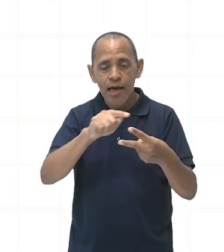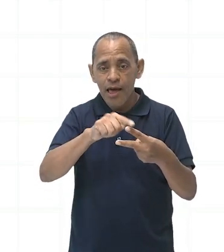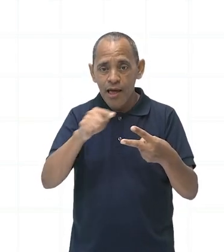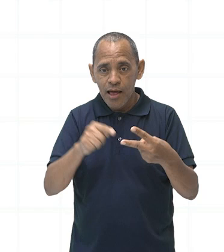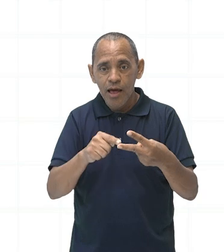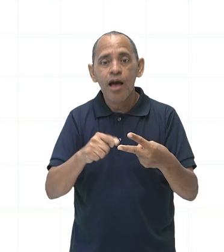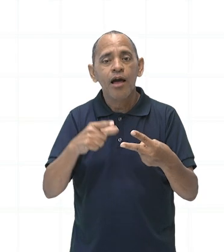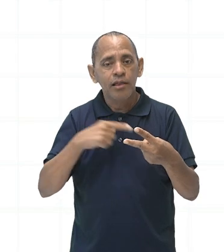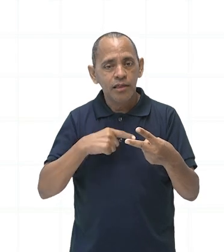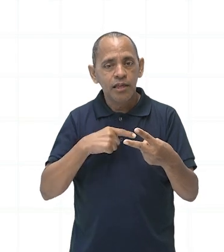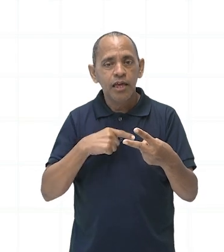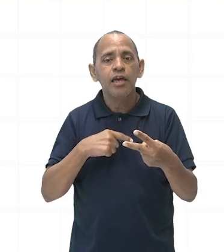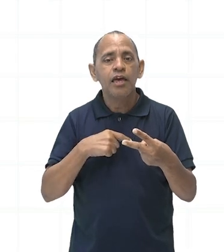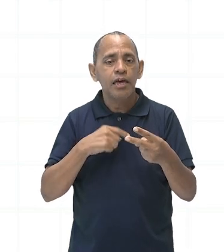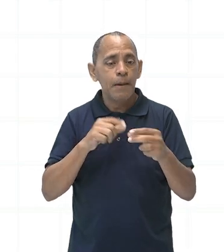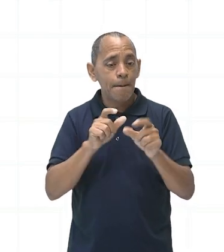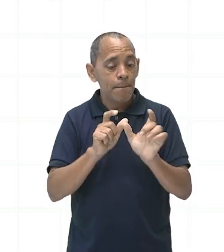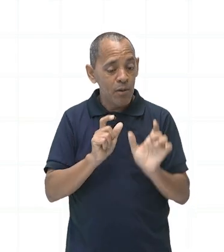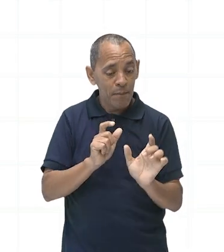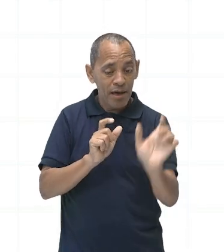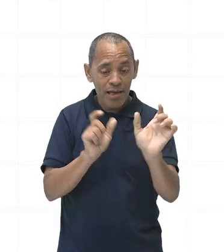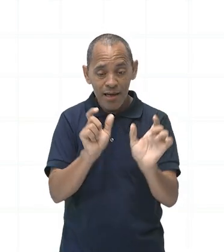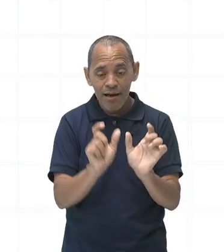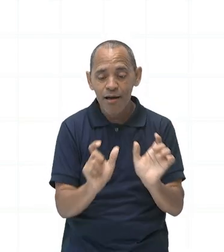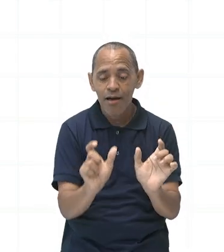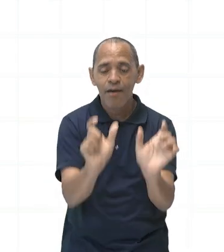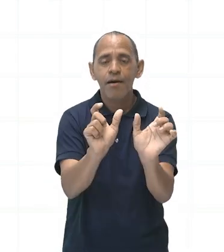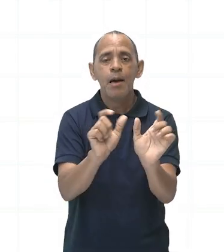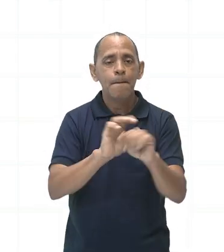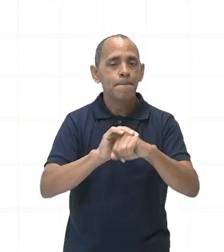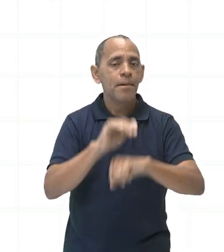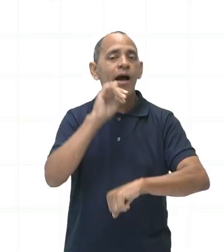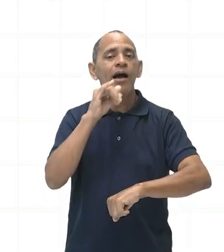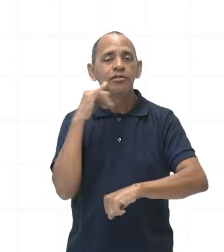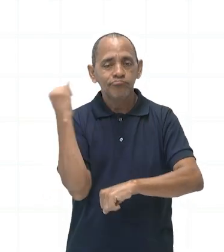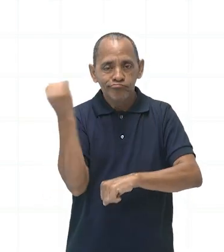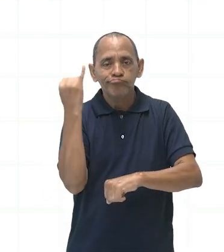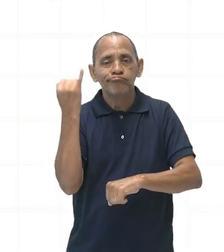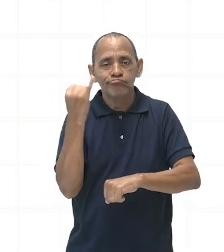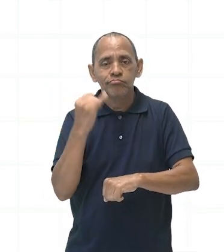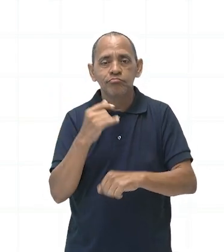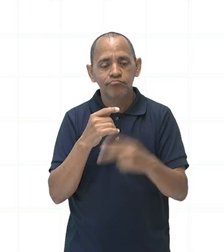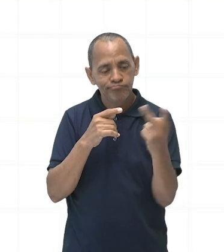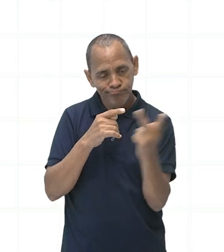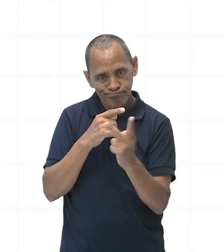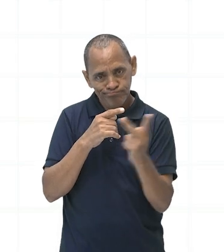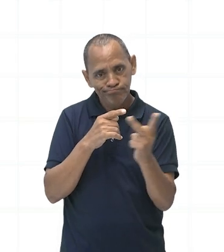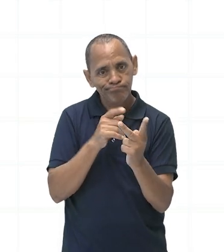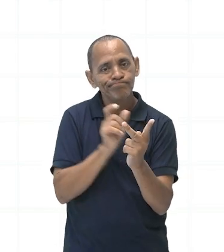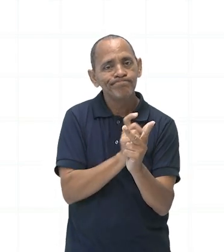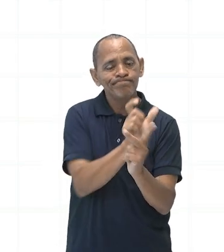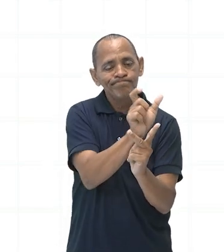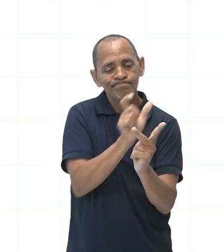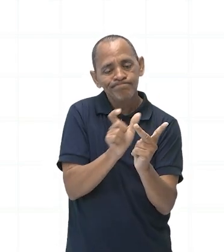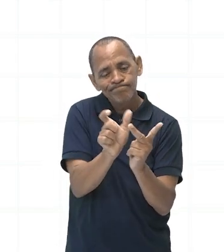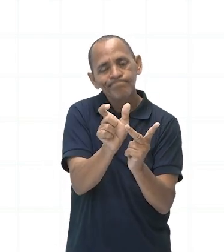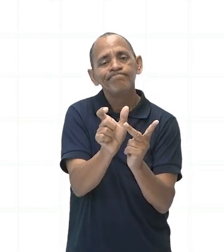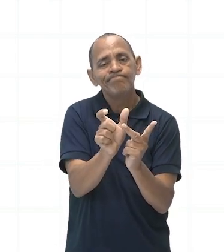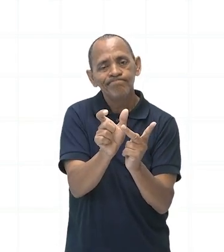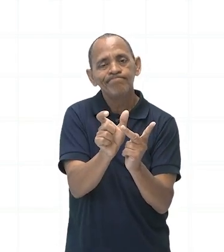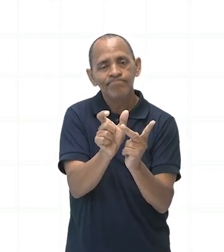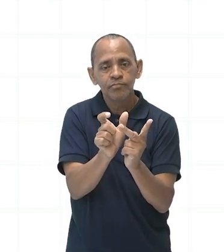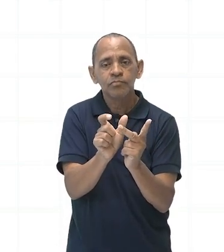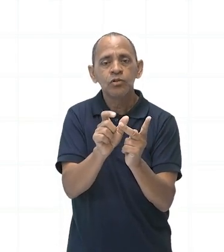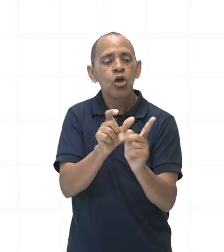do meu sujeito. Observe que agora eu tenho 2 palavras, 2 núcleos. Então, o meu sujeito será de que